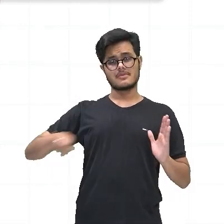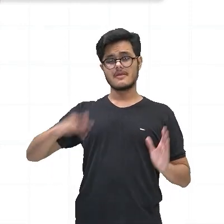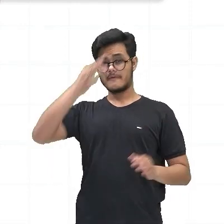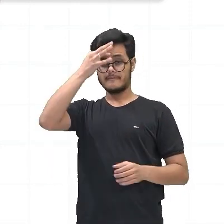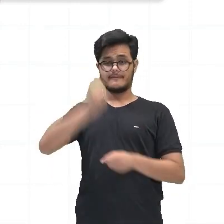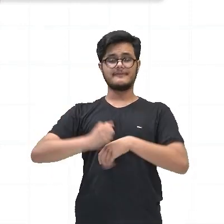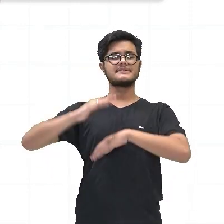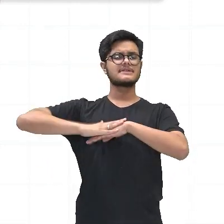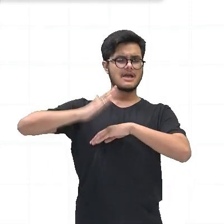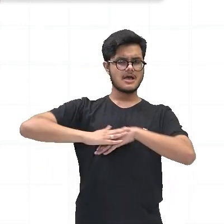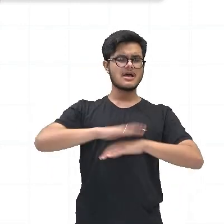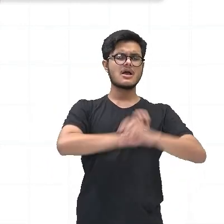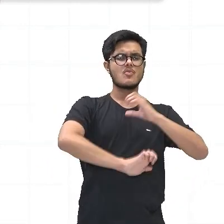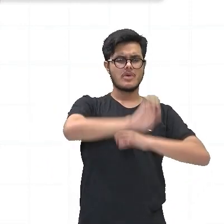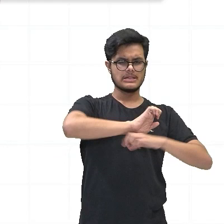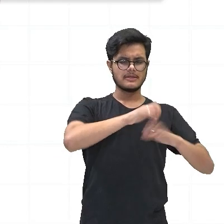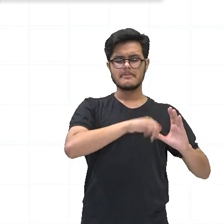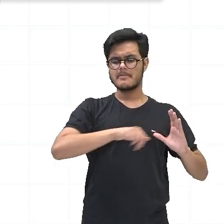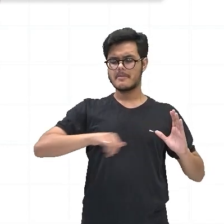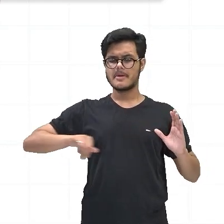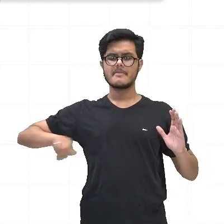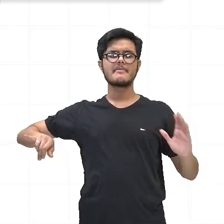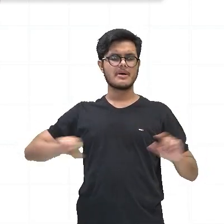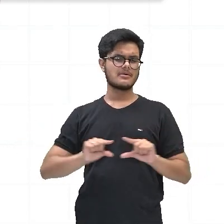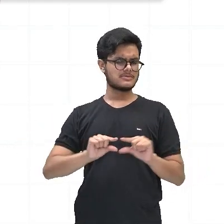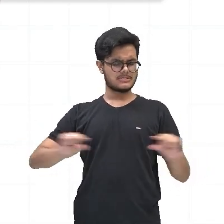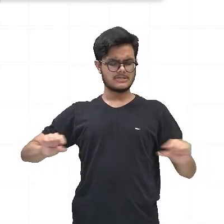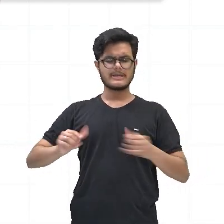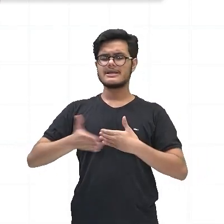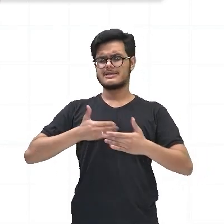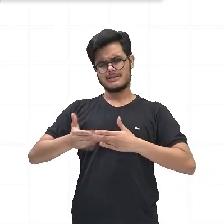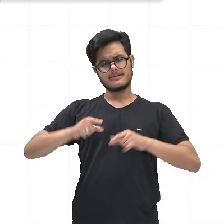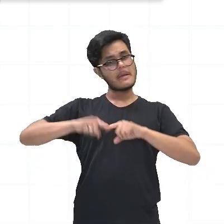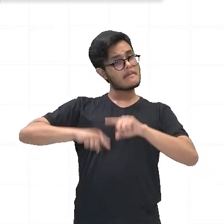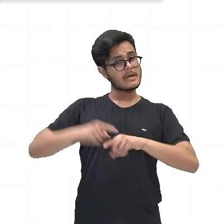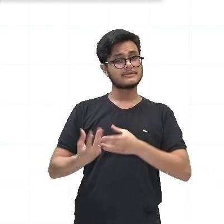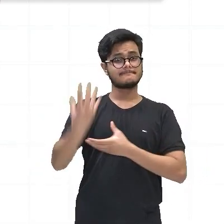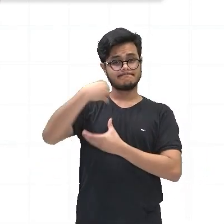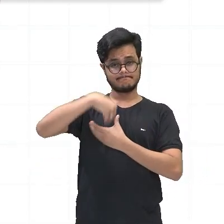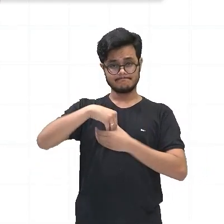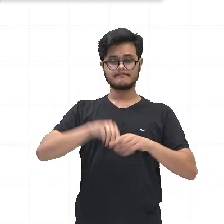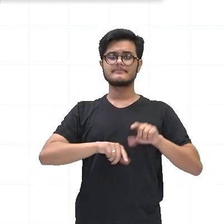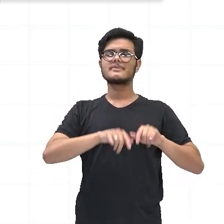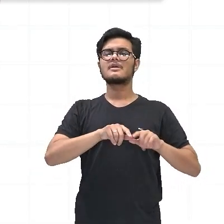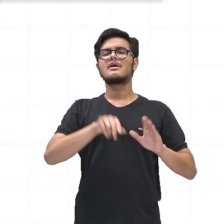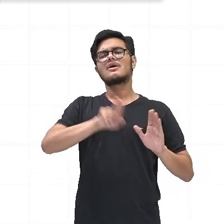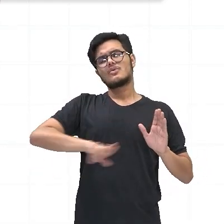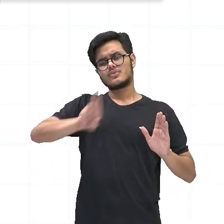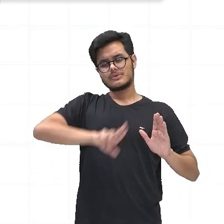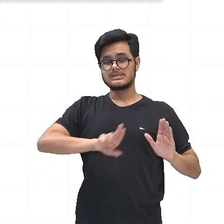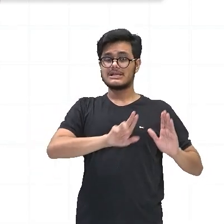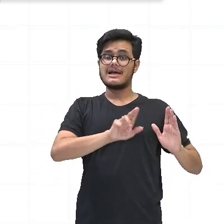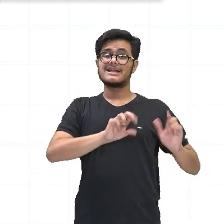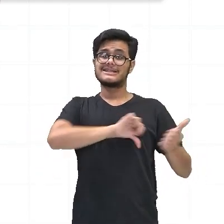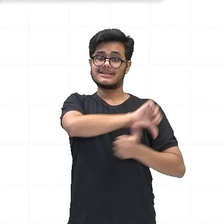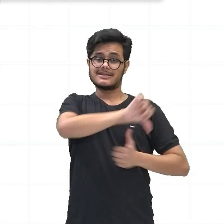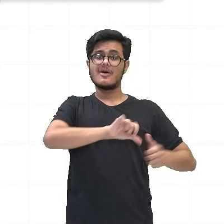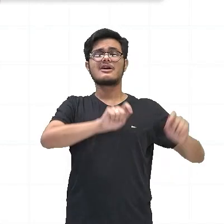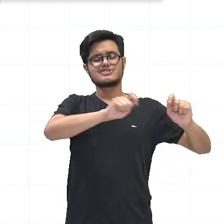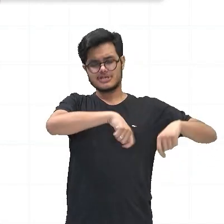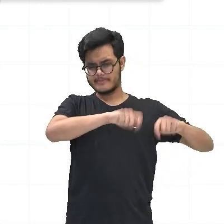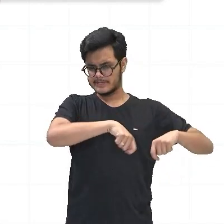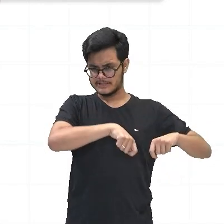elétrons, são conduzidos pelo interior de algum material, né? Em razão da aplicação de uma diferença de potencial elétrico. Então,